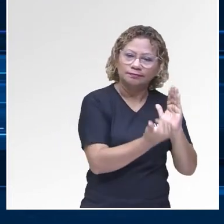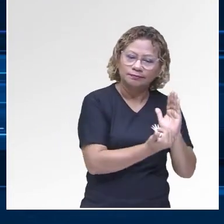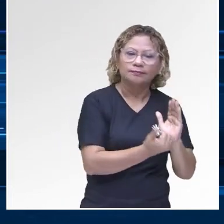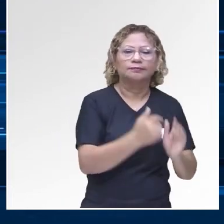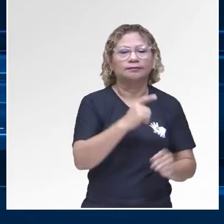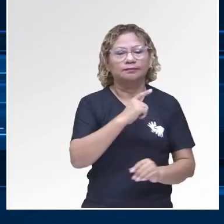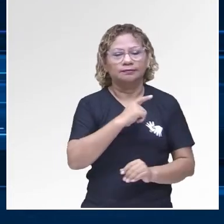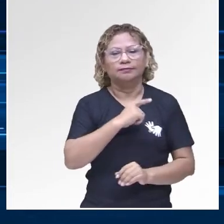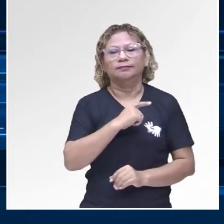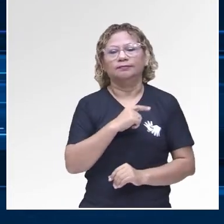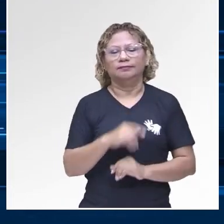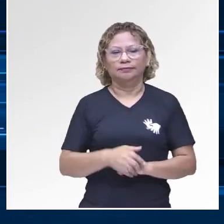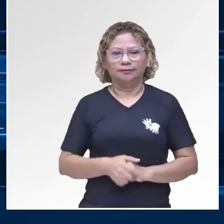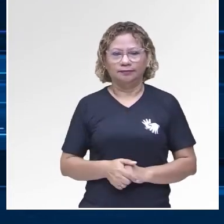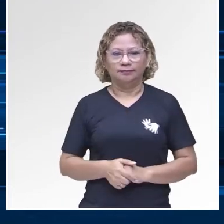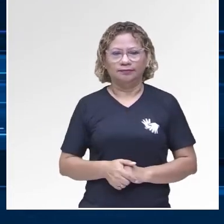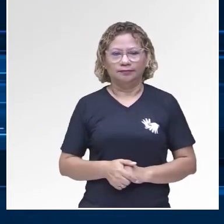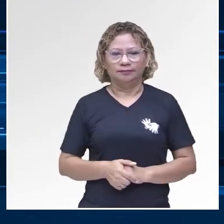mais 22 R's.